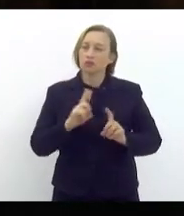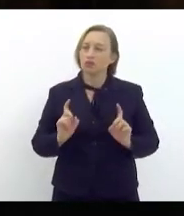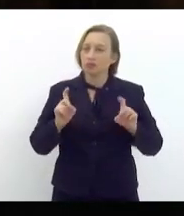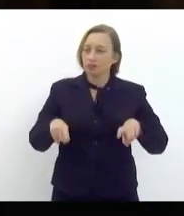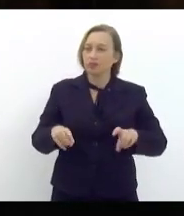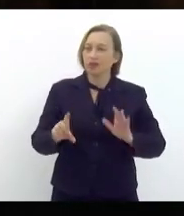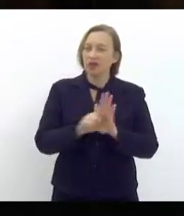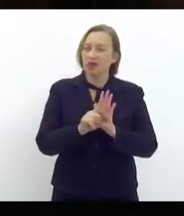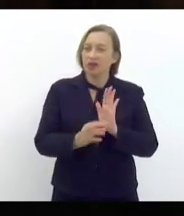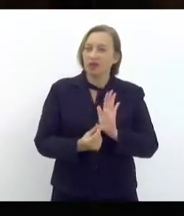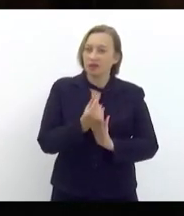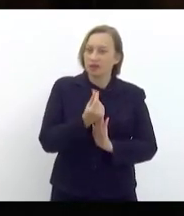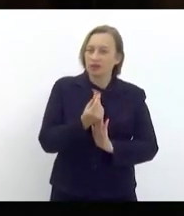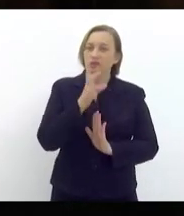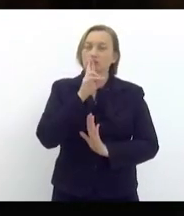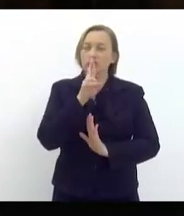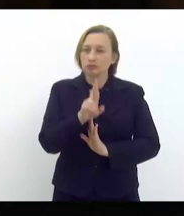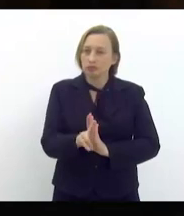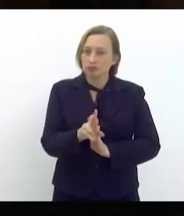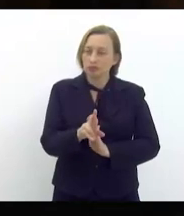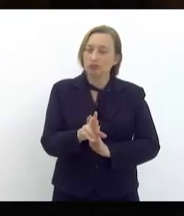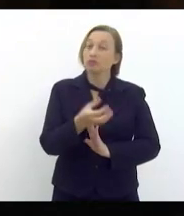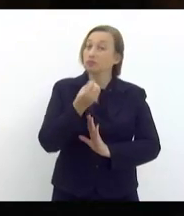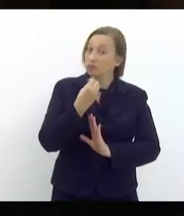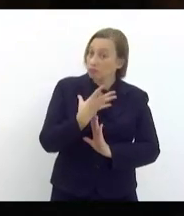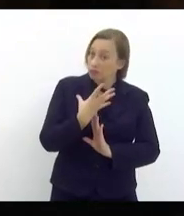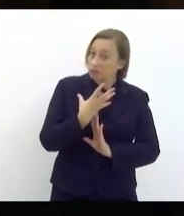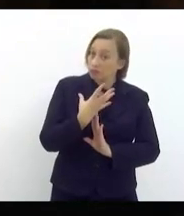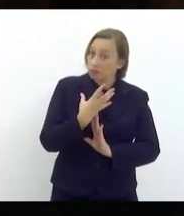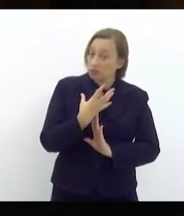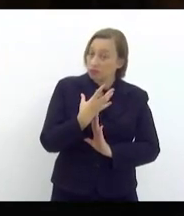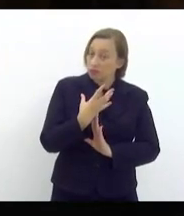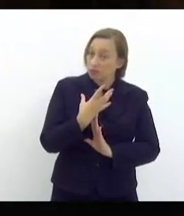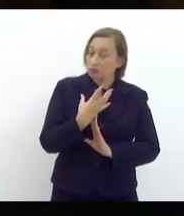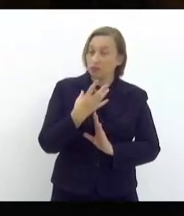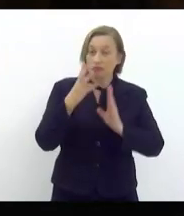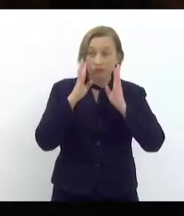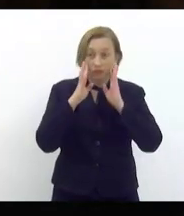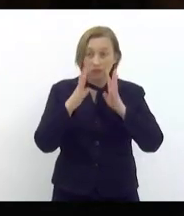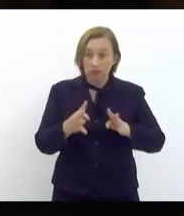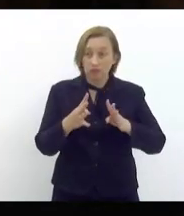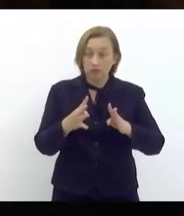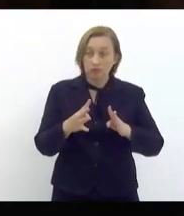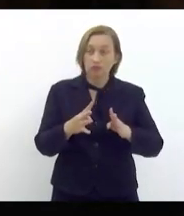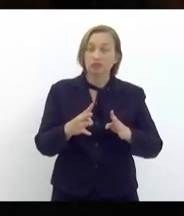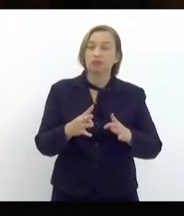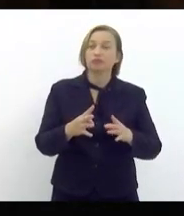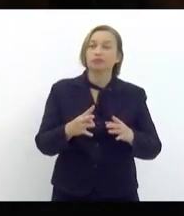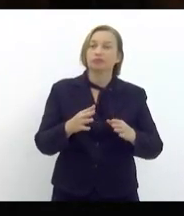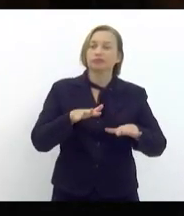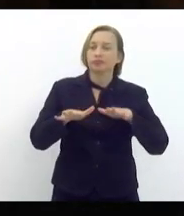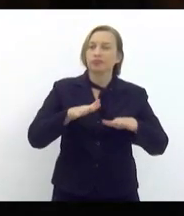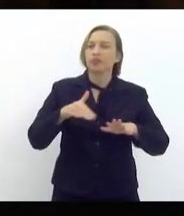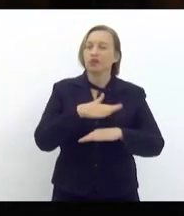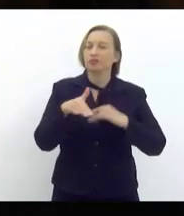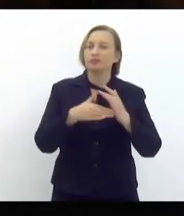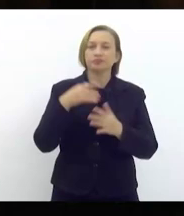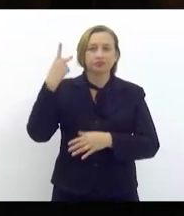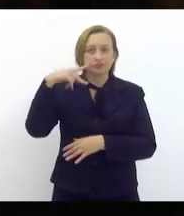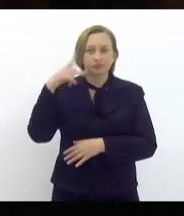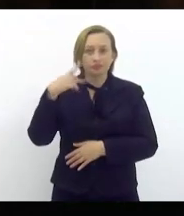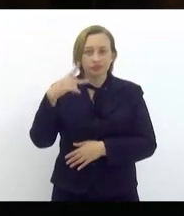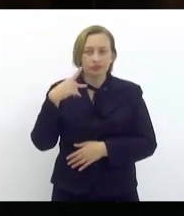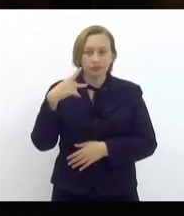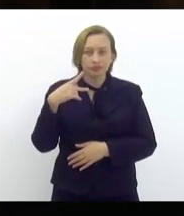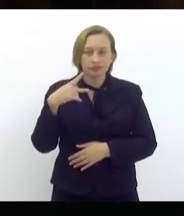LDO é o resultado positivo dessa tensão dinâmica que move todas e todos os parlamentares que